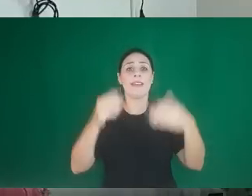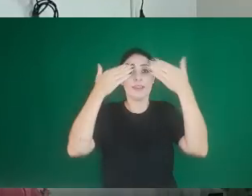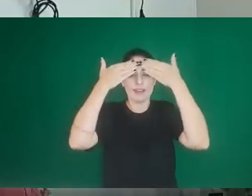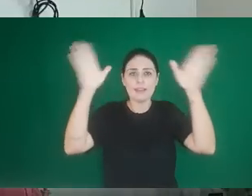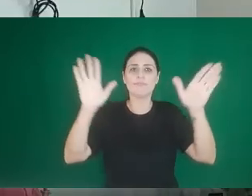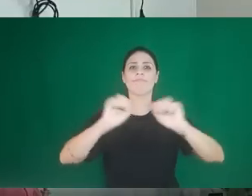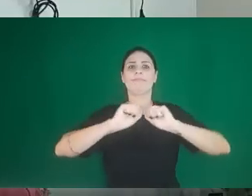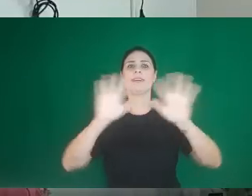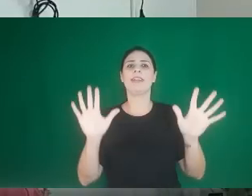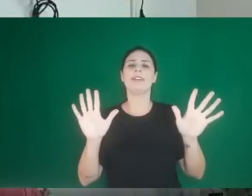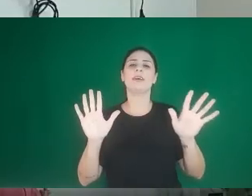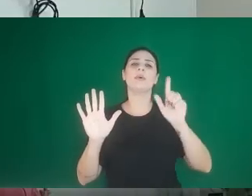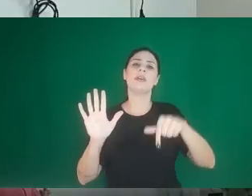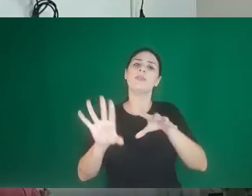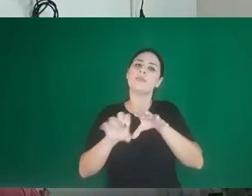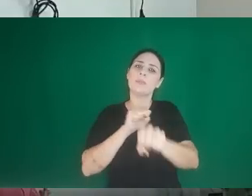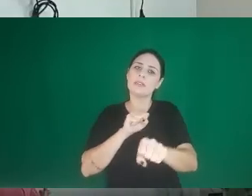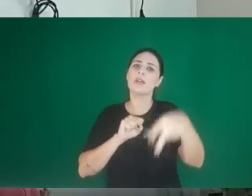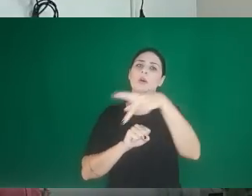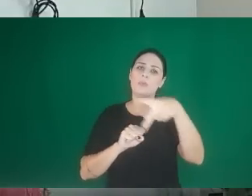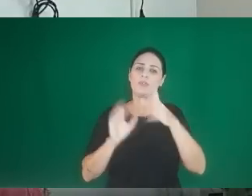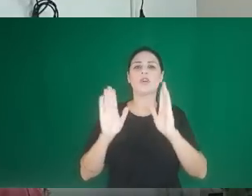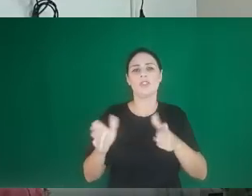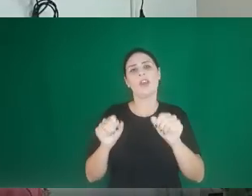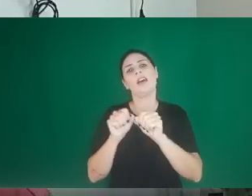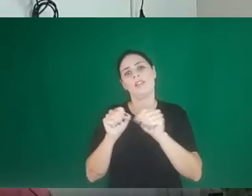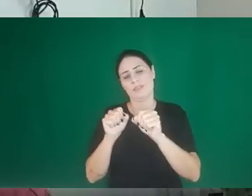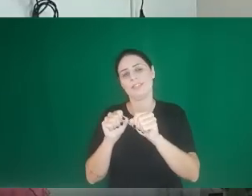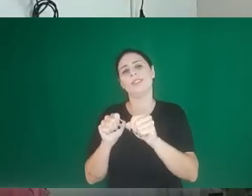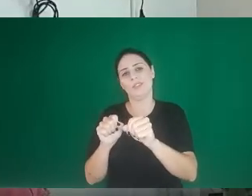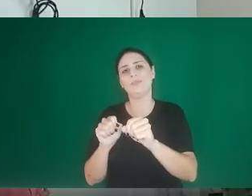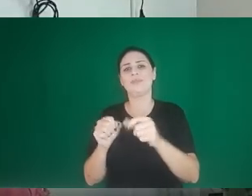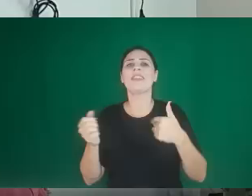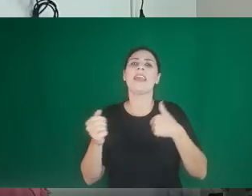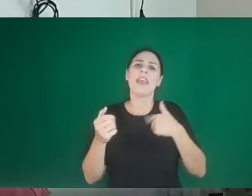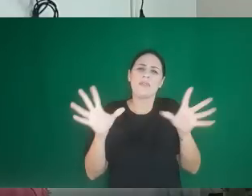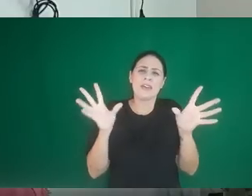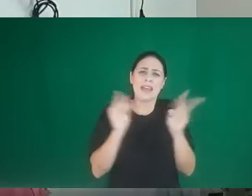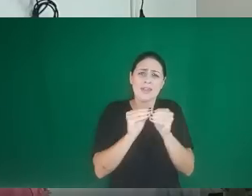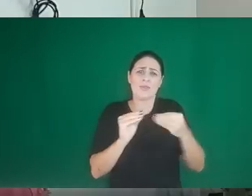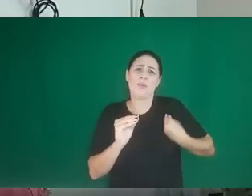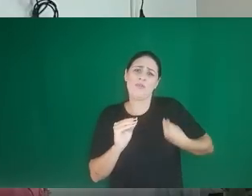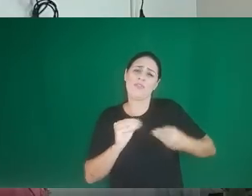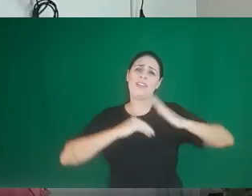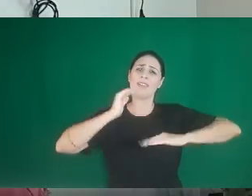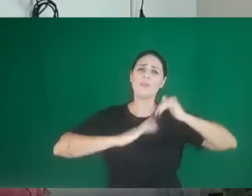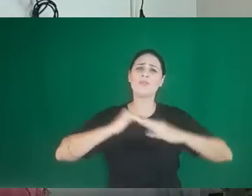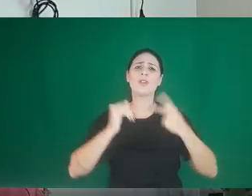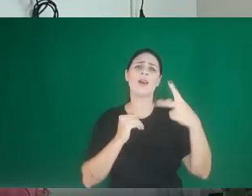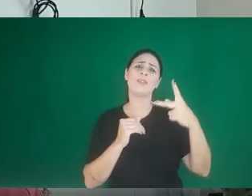a formação, o trabalho que a professora vem fazendo. A gente pegou um pequeno resumo, porque são tantos artigos, tantas demandas,